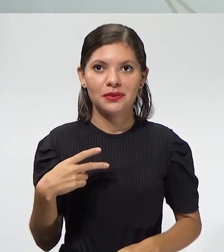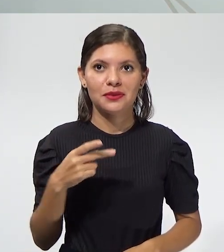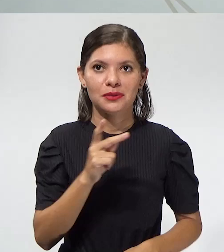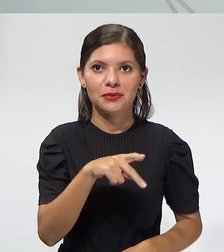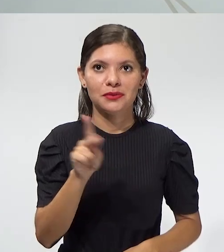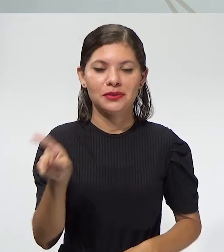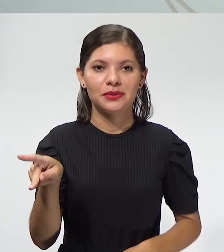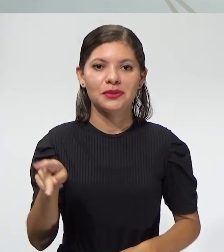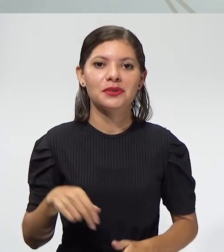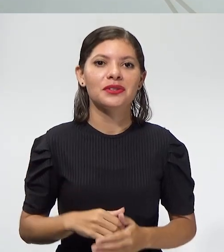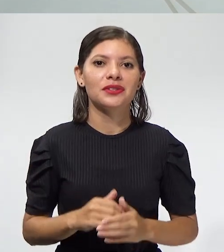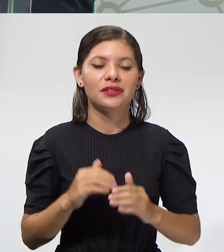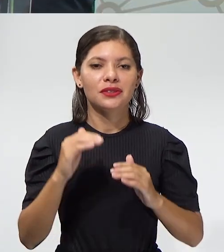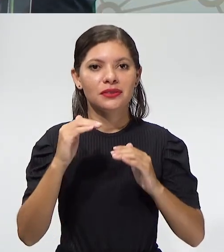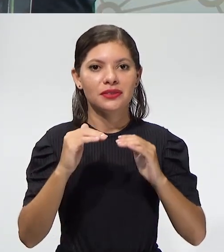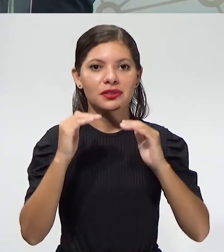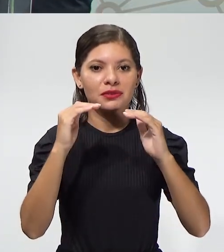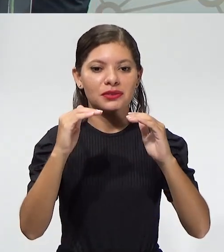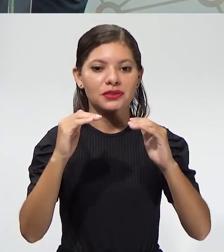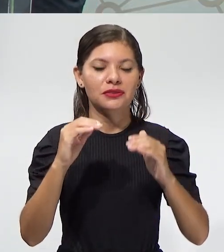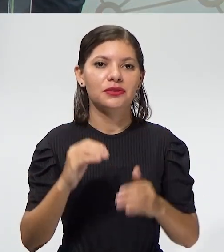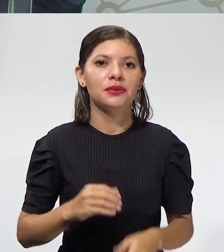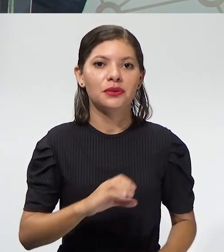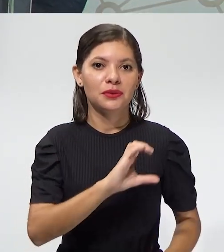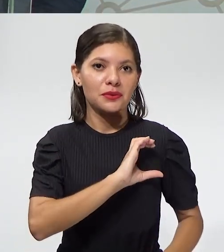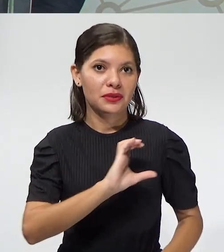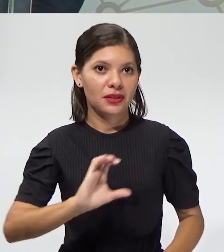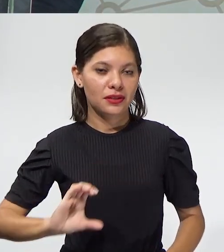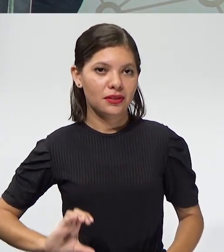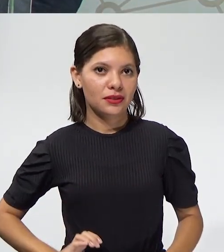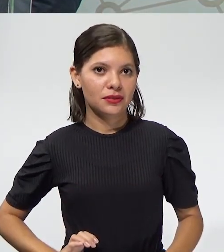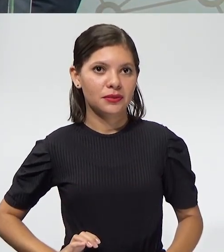superior? Sou eu, professor Saulo. Somos nós. Nós